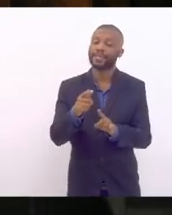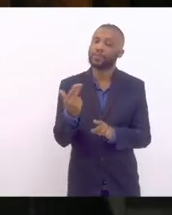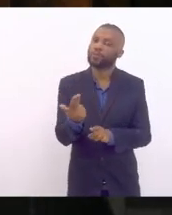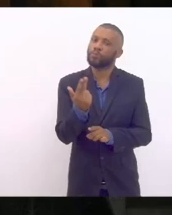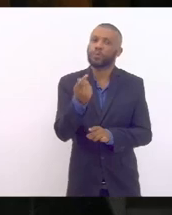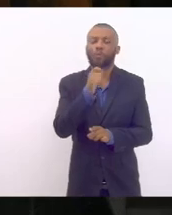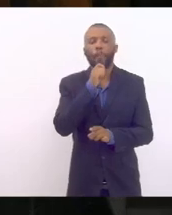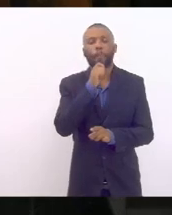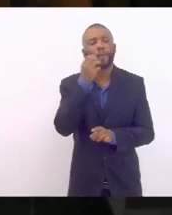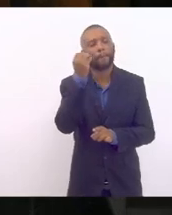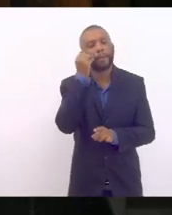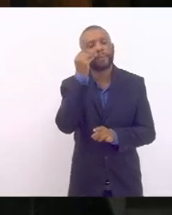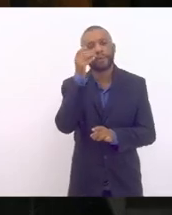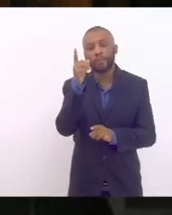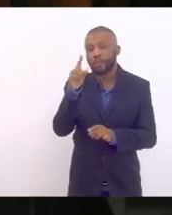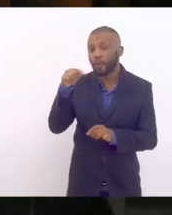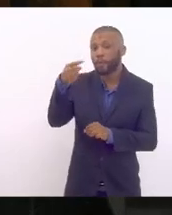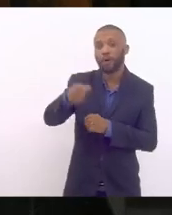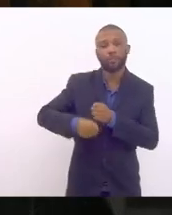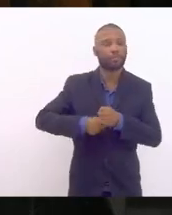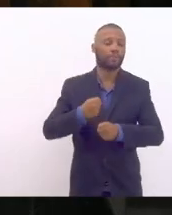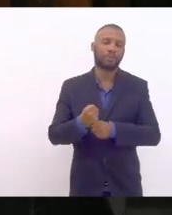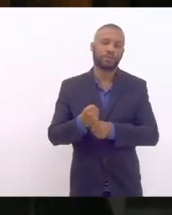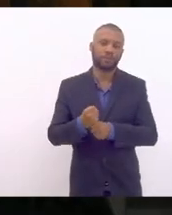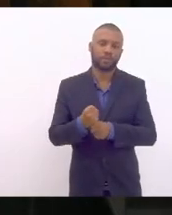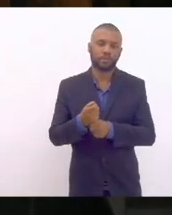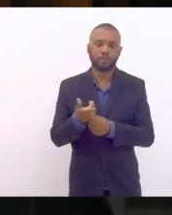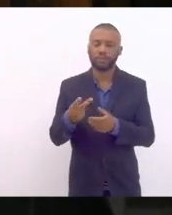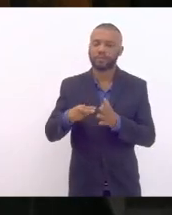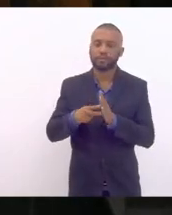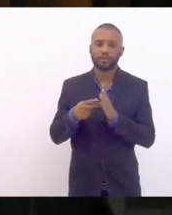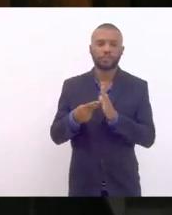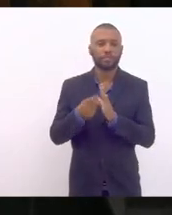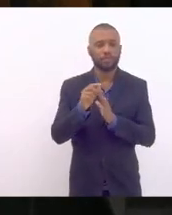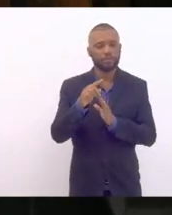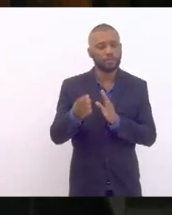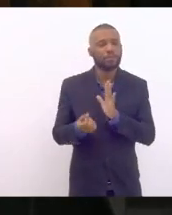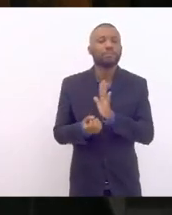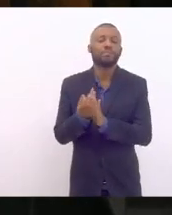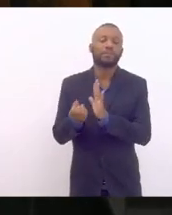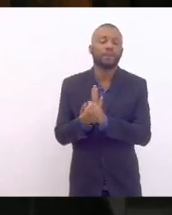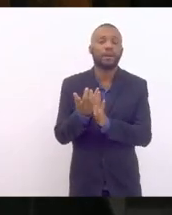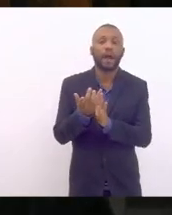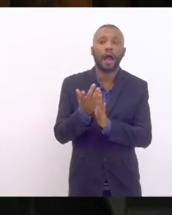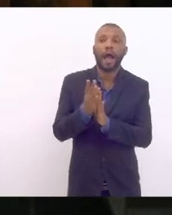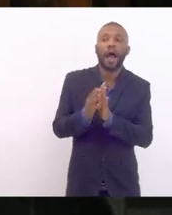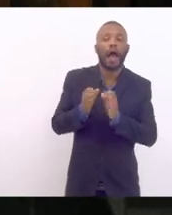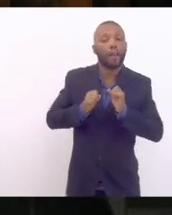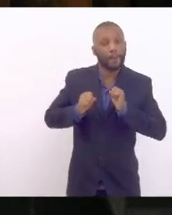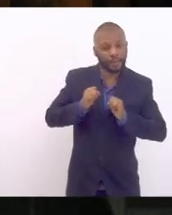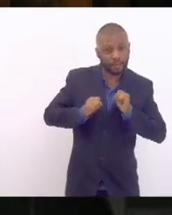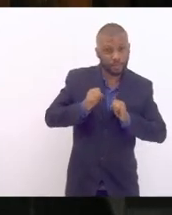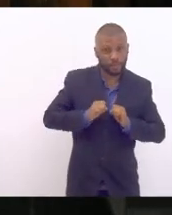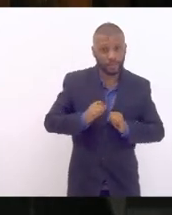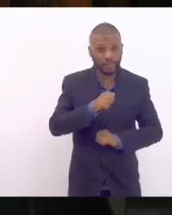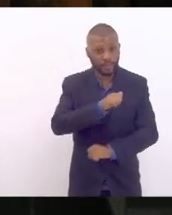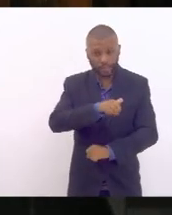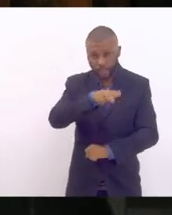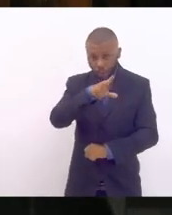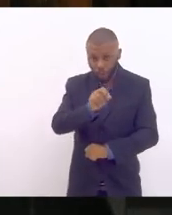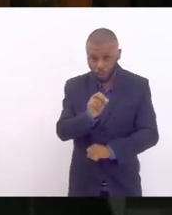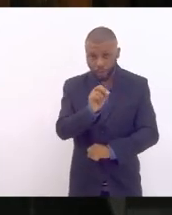qualquer previsão para o ano que vem o que significa é que nós estamos gerando a expectativa que esse menino é essa menina